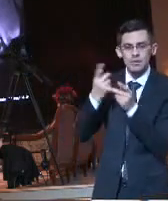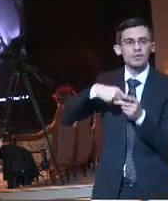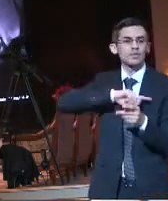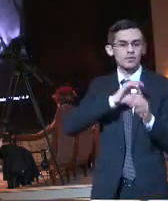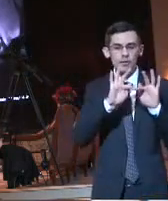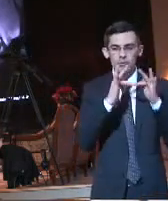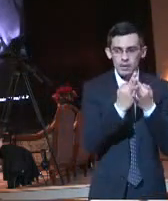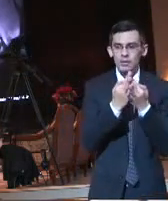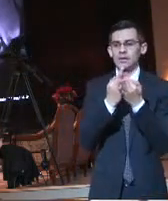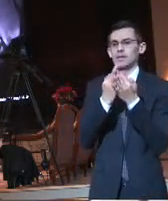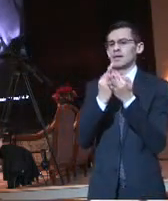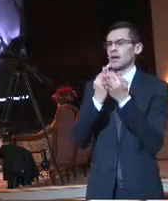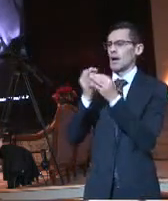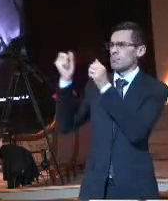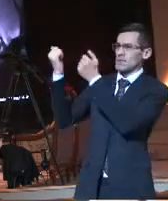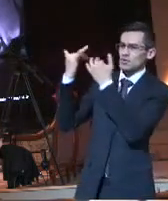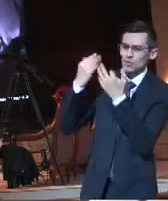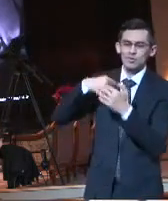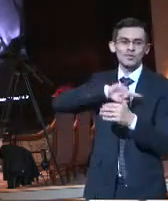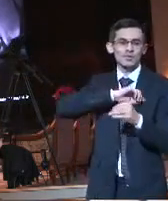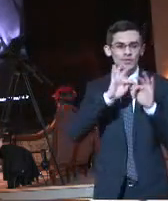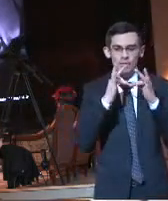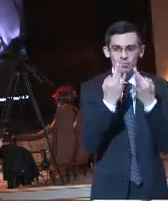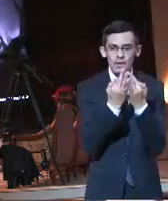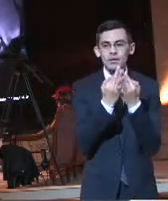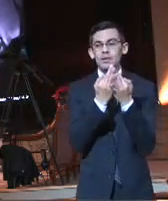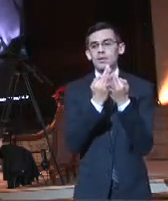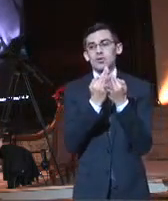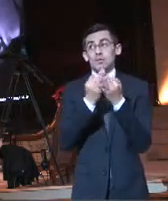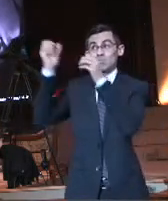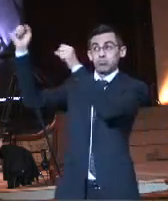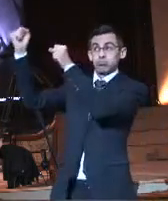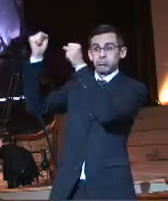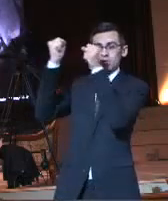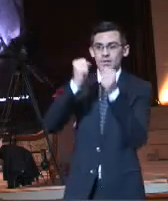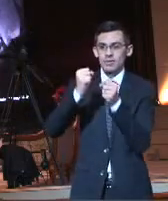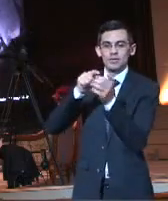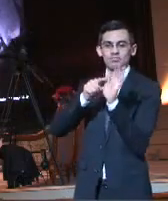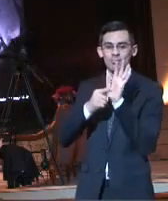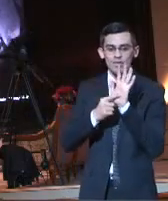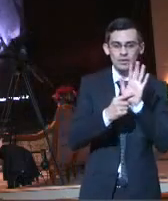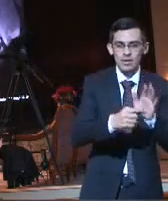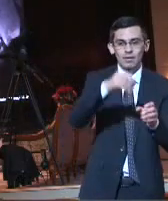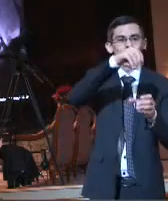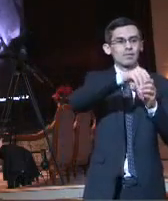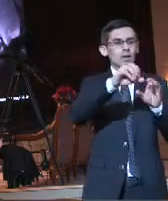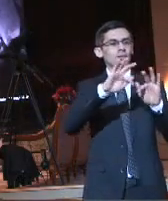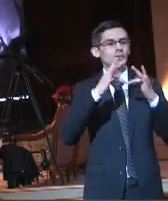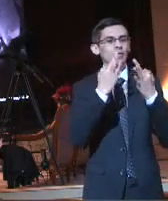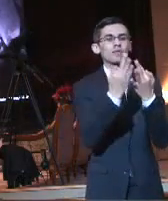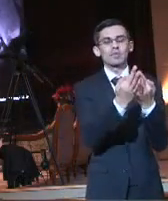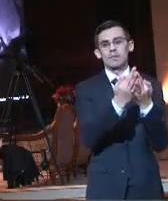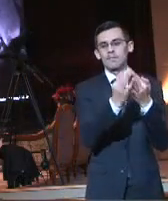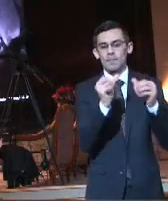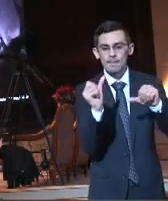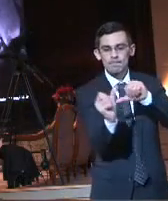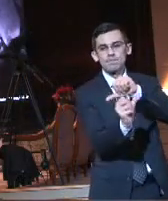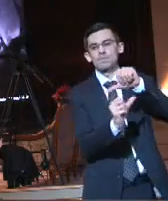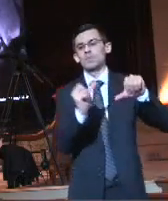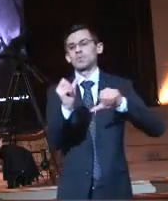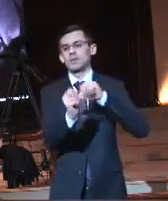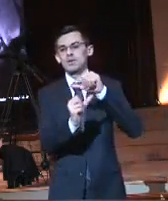vida, consagra a tua casa, e você vai ver o poder de Deus se manifestando na sua fraqueza, porque